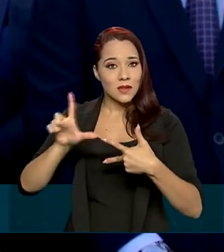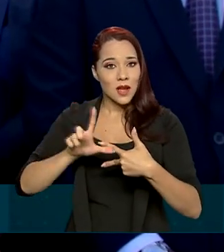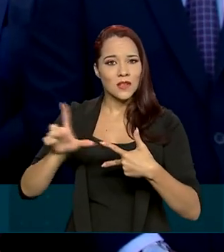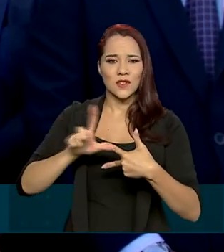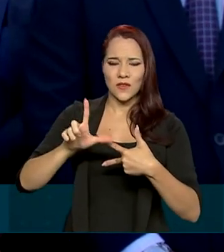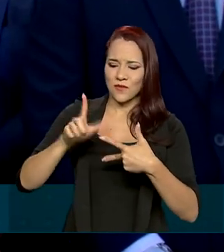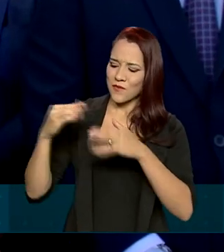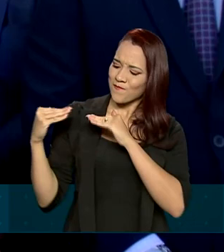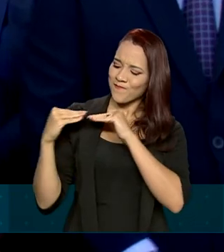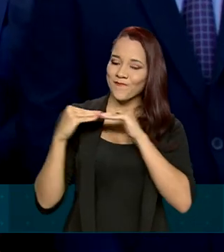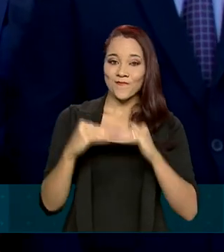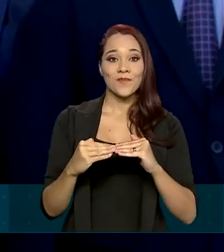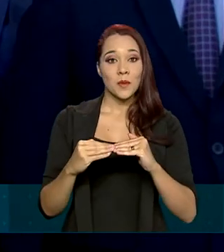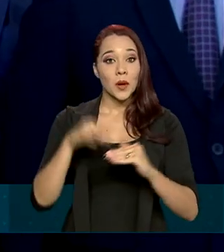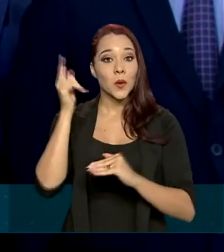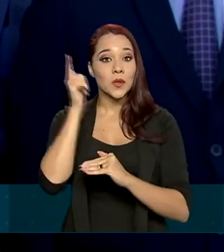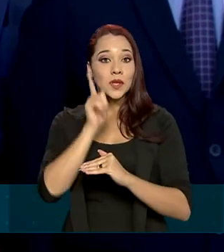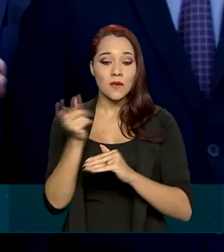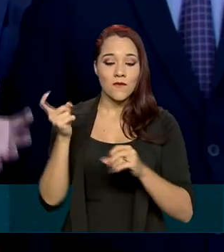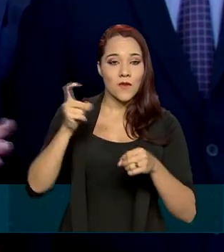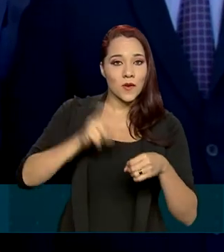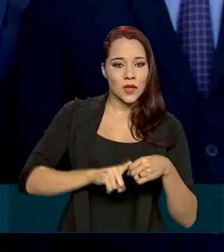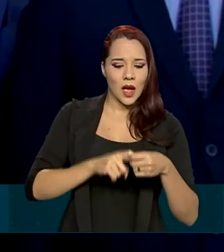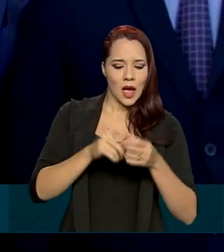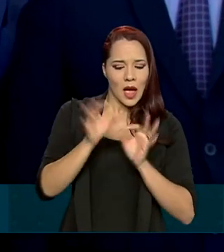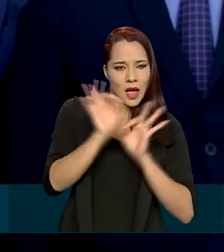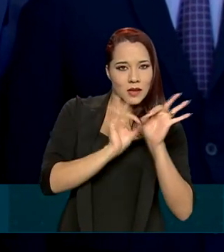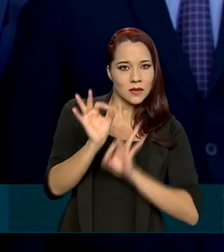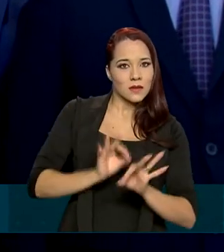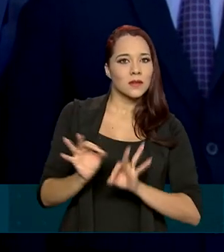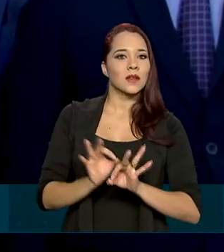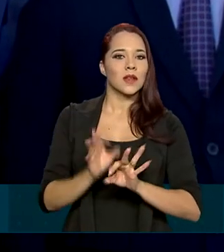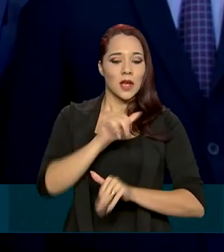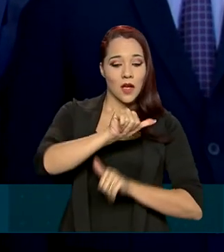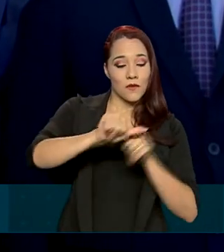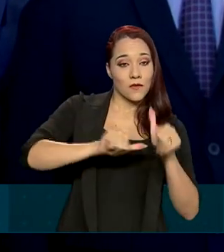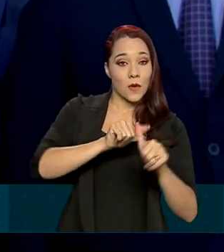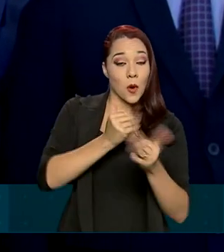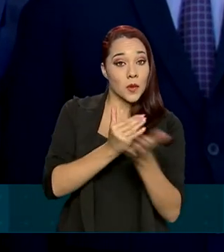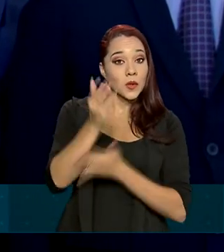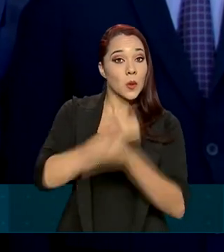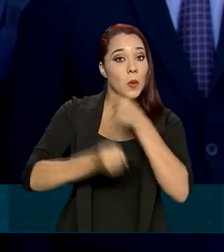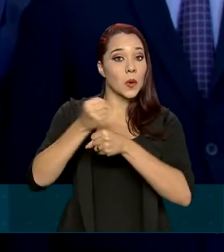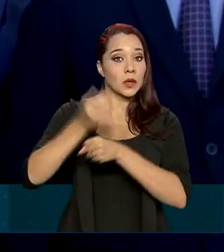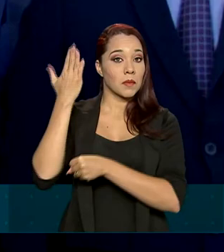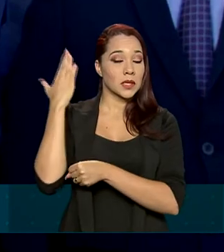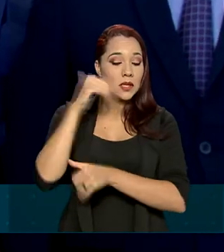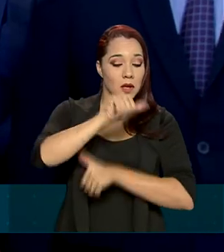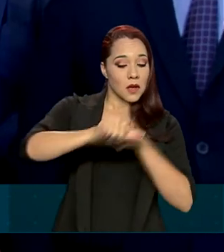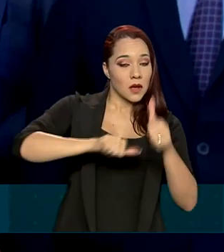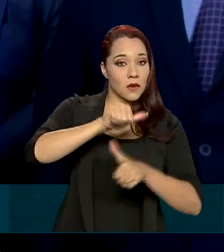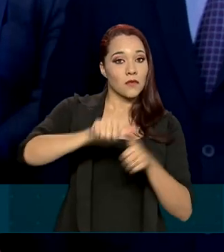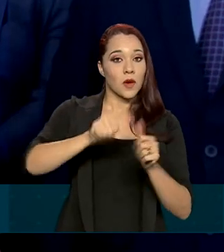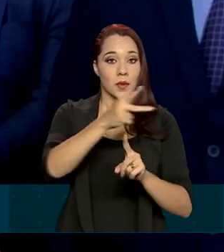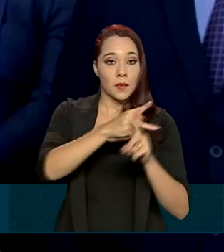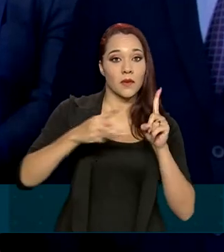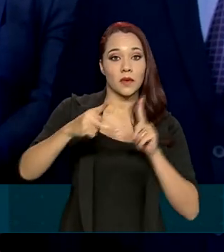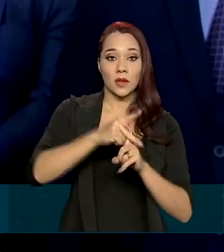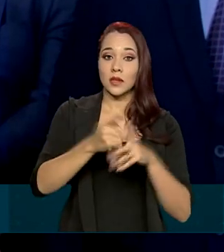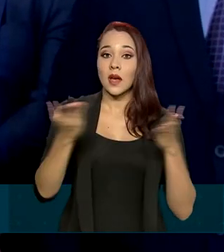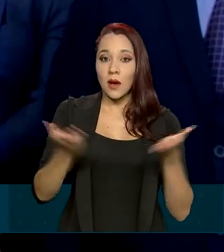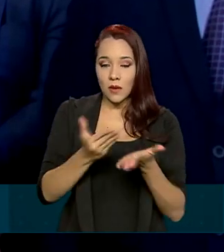fazer retomar essa agenda de reformas que iniciou o ano passado com a reforma da Previdência, agora dá sequência com a